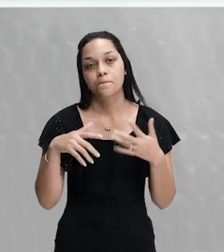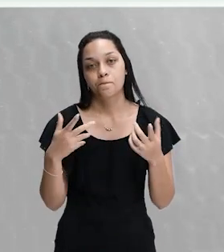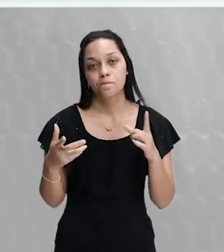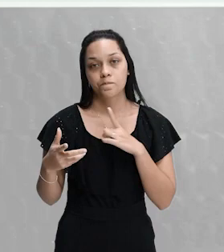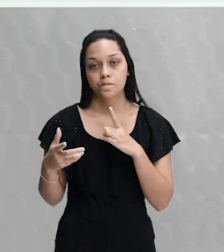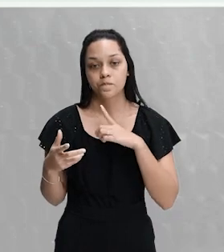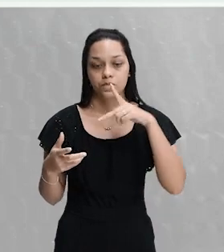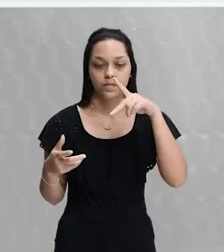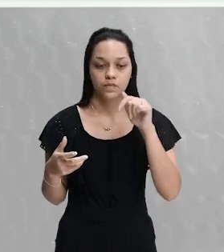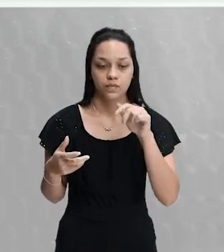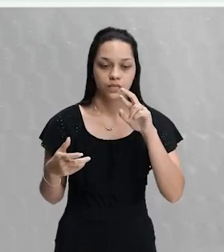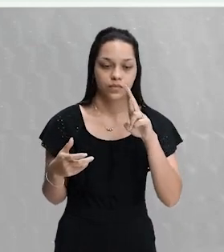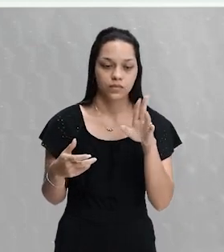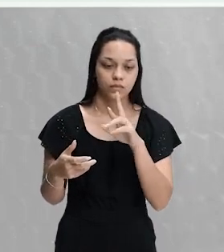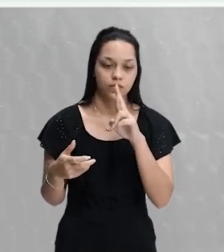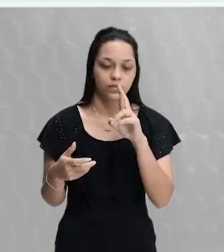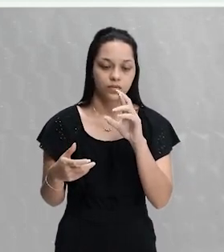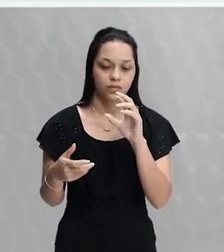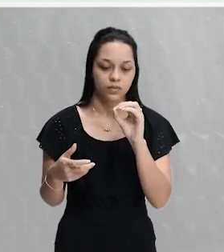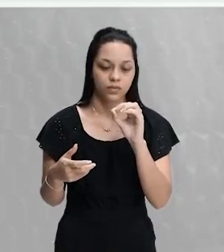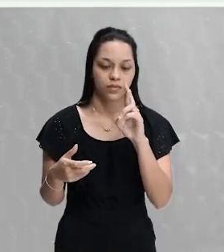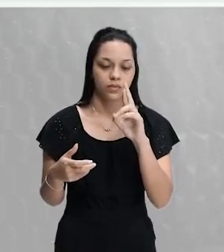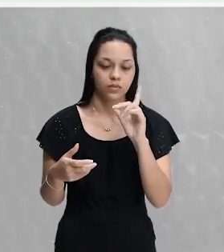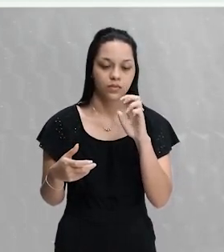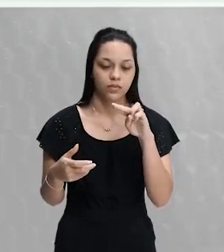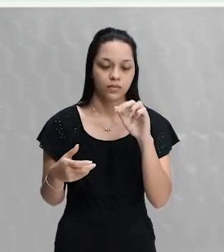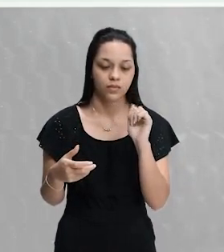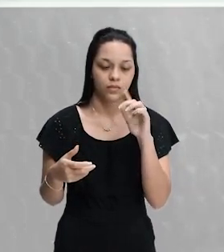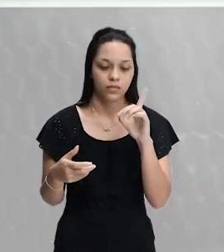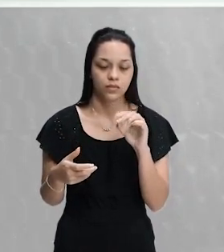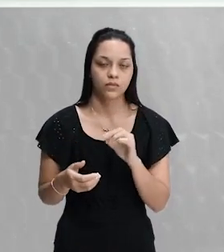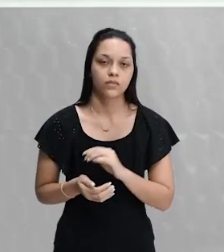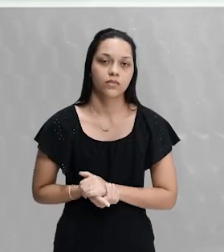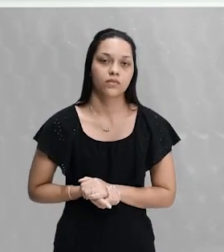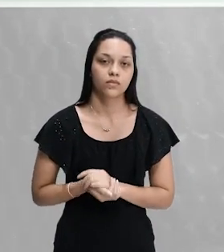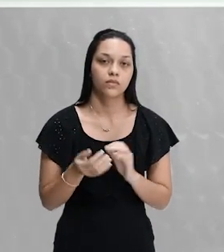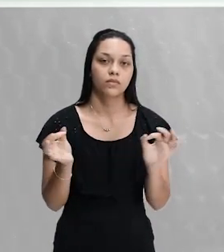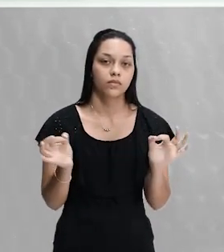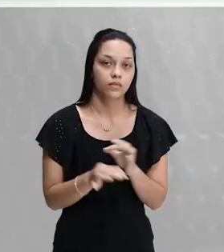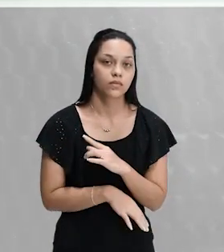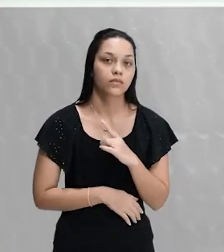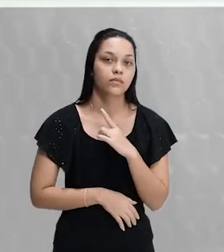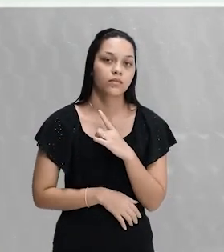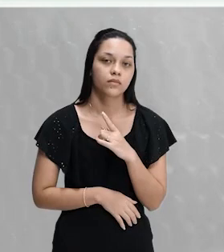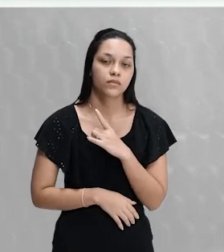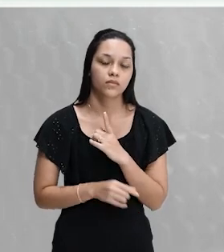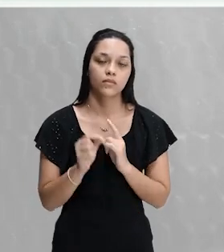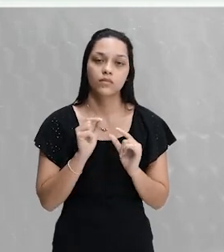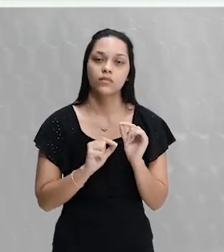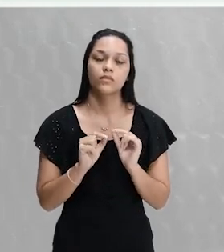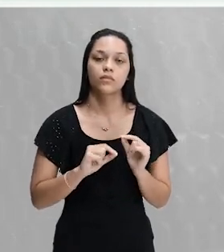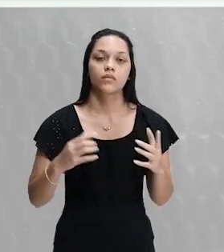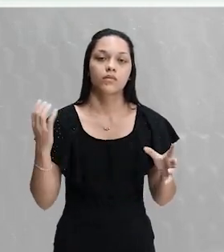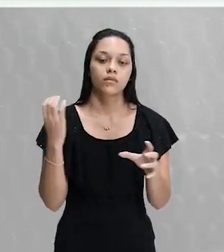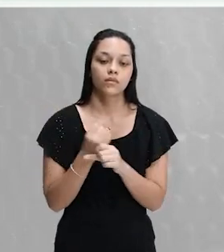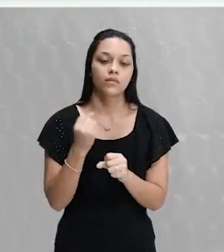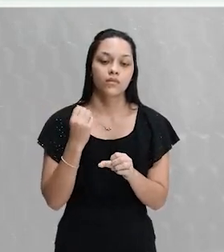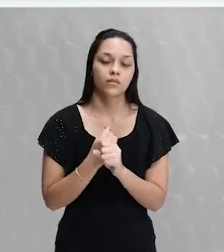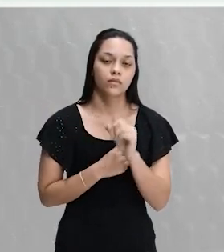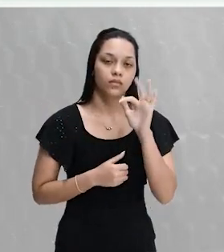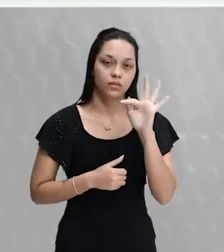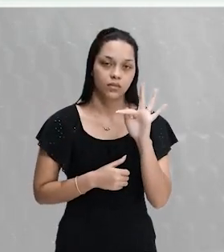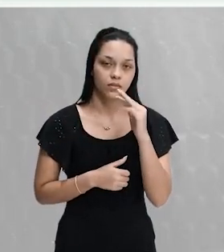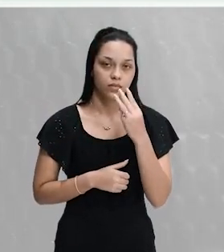par ordenado 2 e 0. E por último aqui, a gente vai calcular o f de